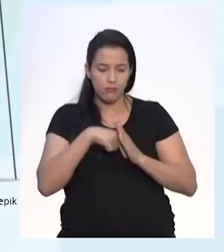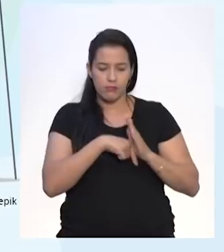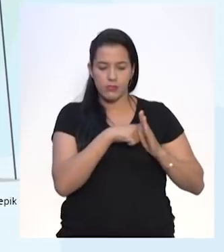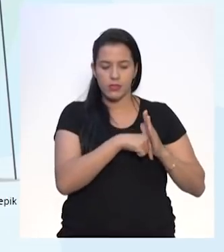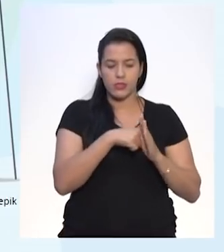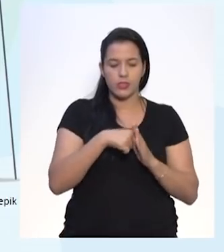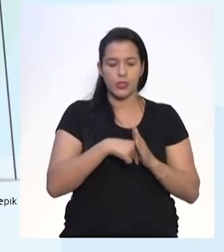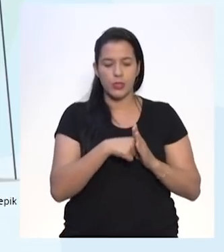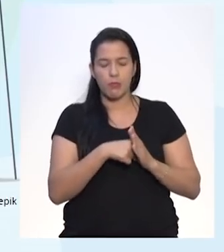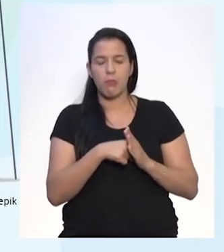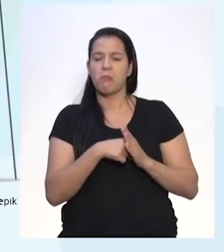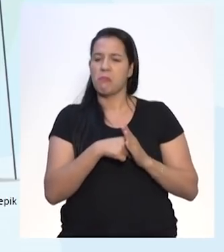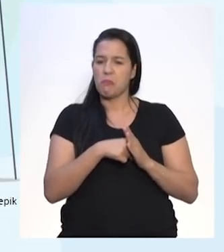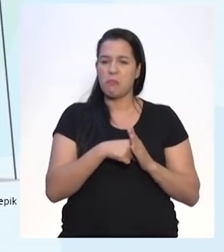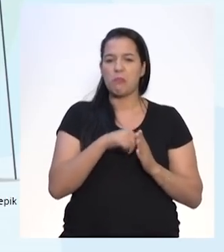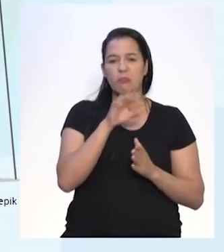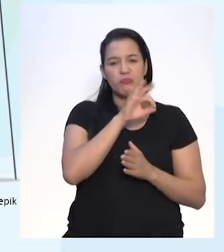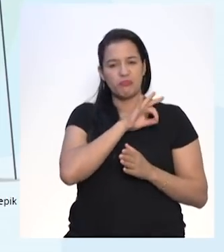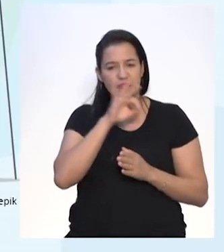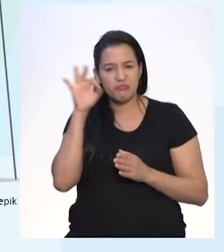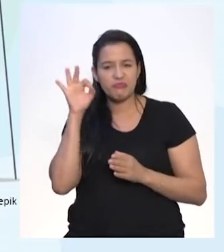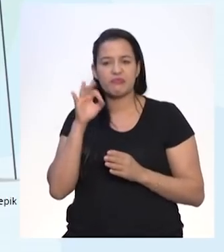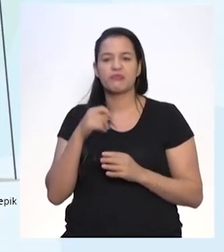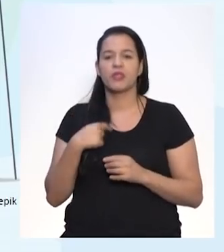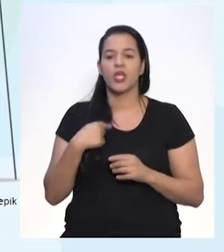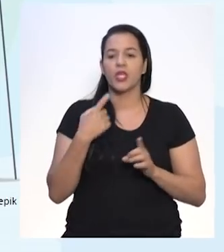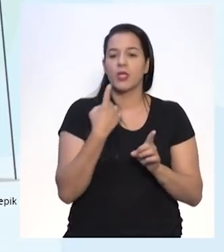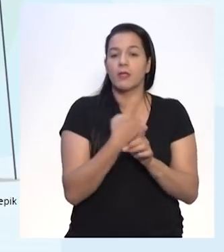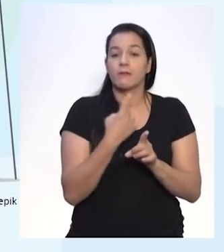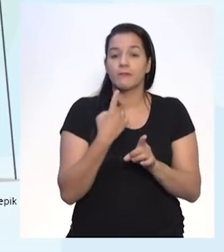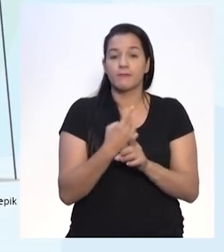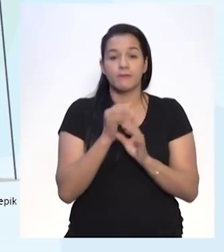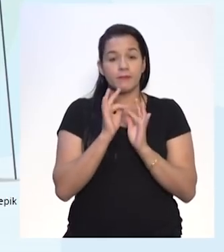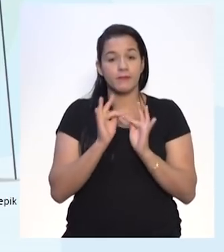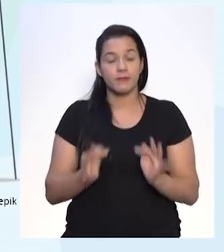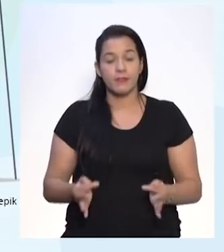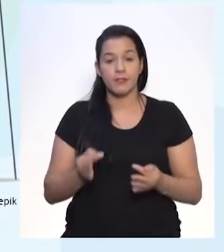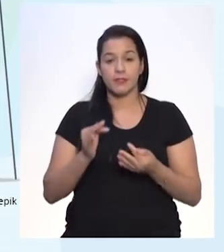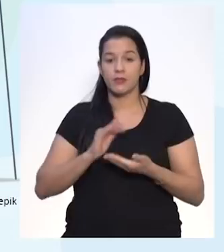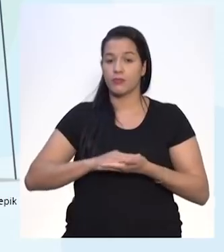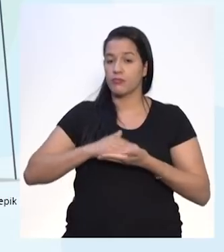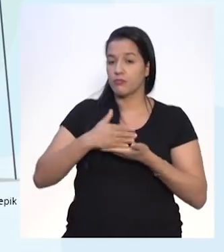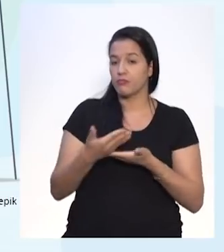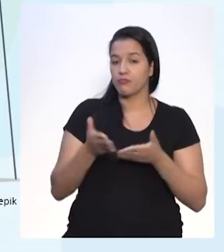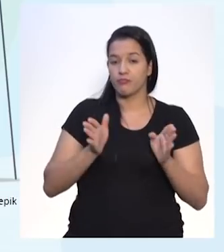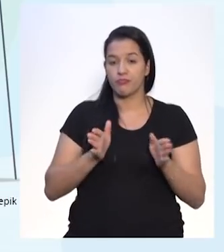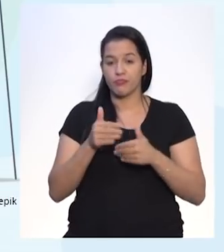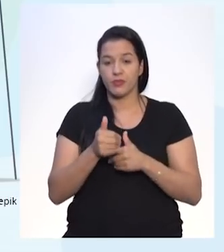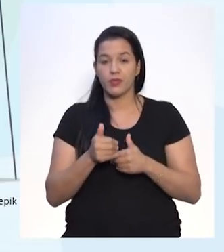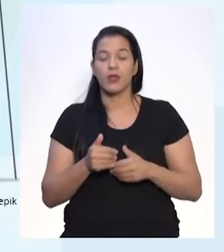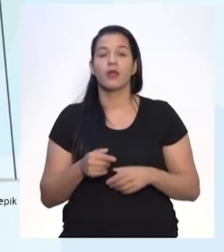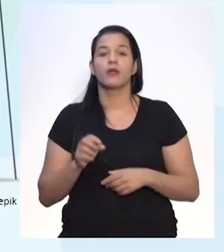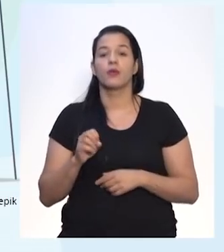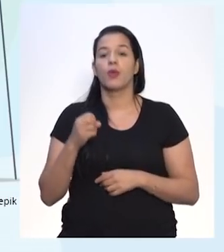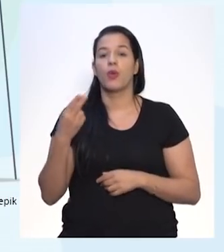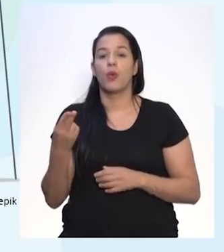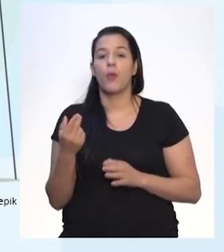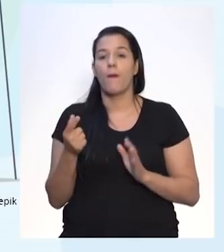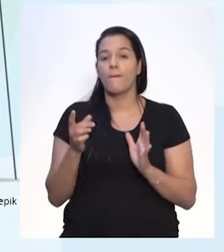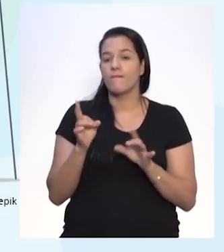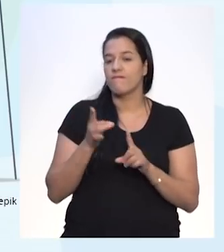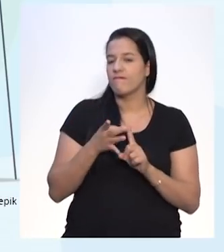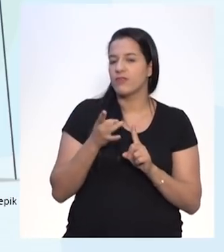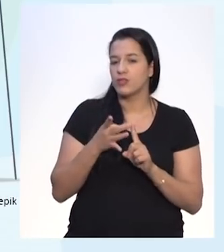assim, puxa, é incrível como uma simples caixa de papel e um pedaço de